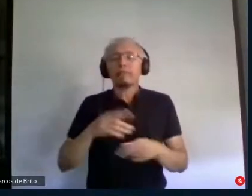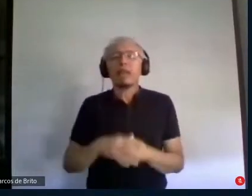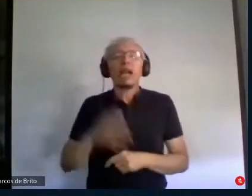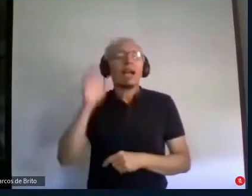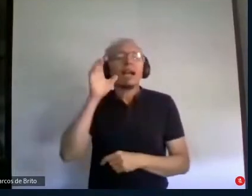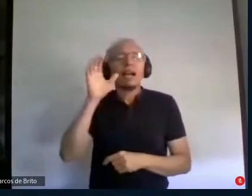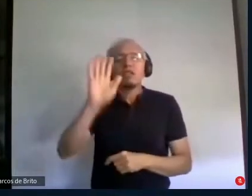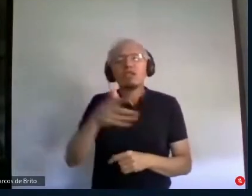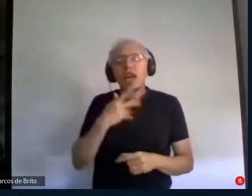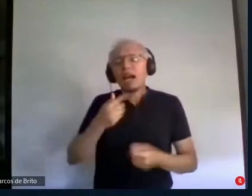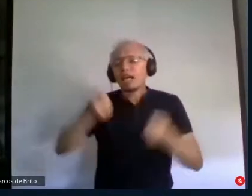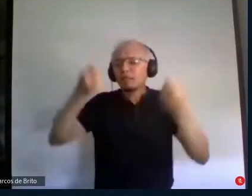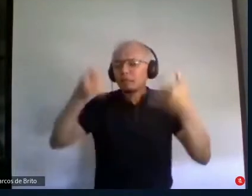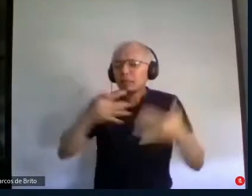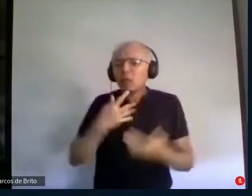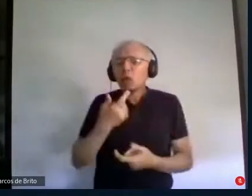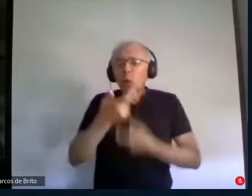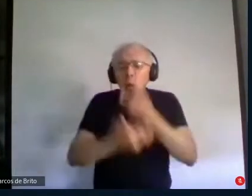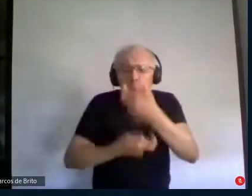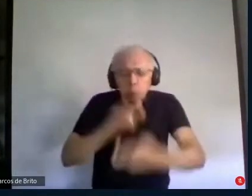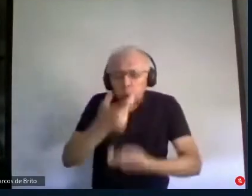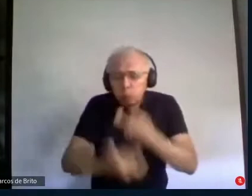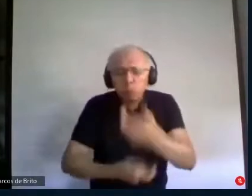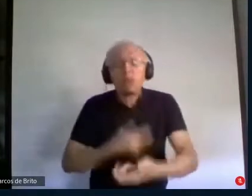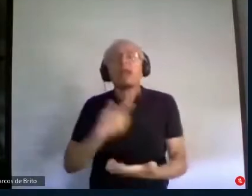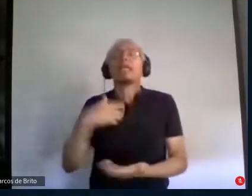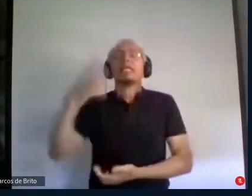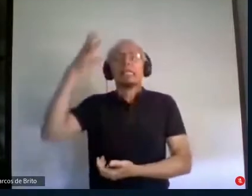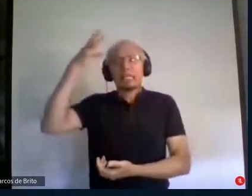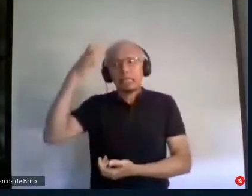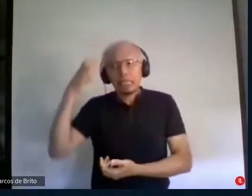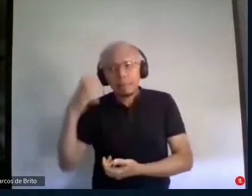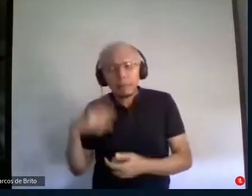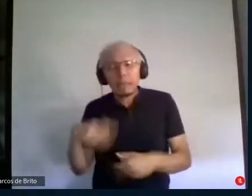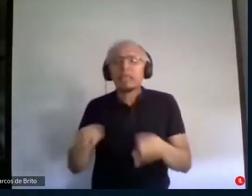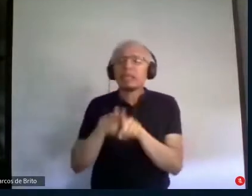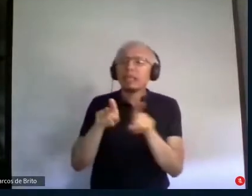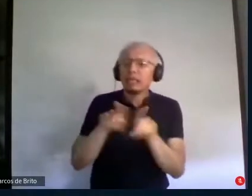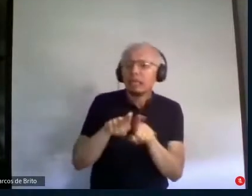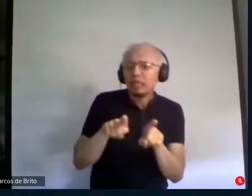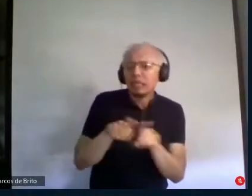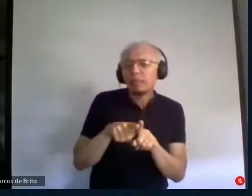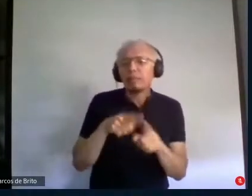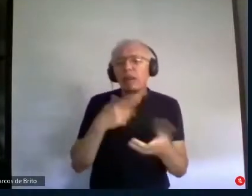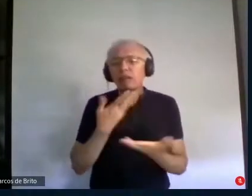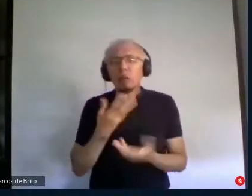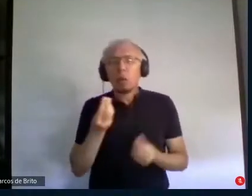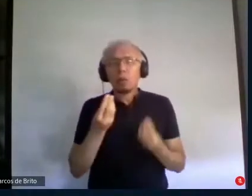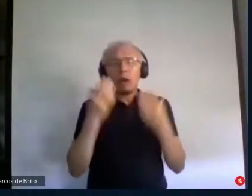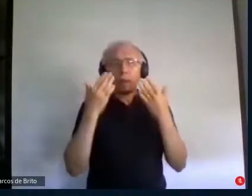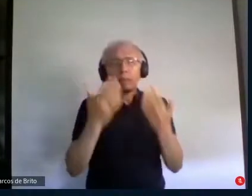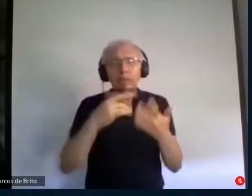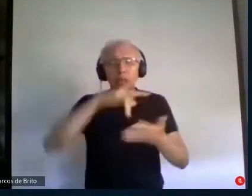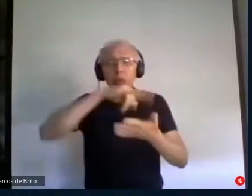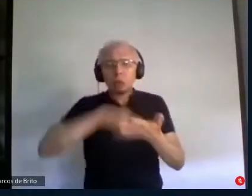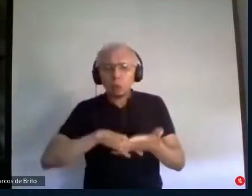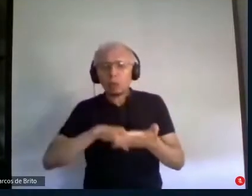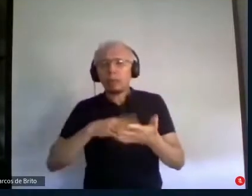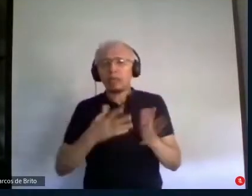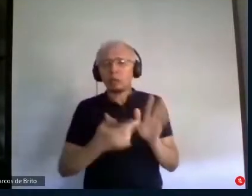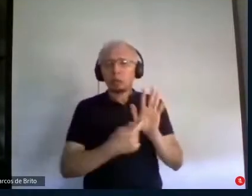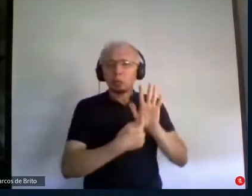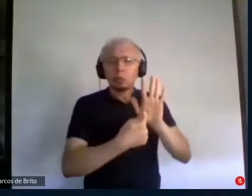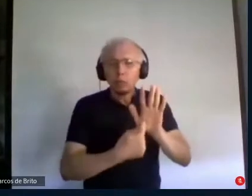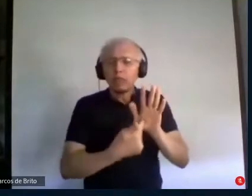de siglas, a Sabine já falou de um monte de questões relacionadas à apresentação do documento final dentro